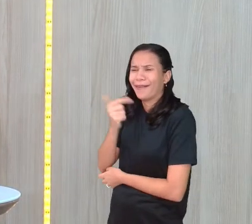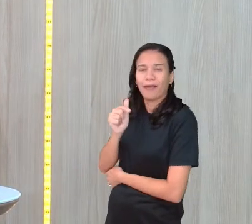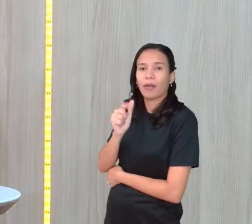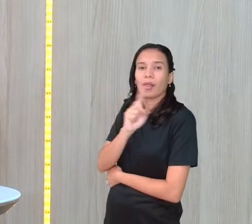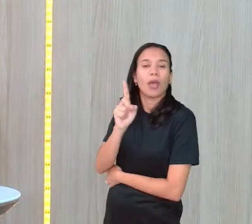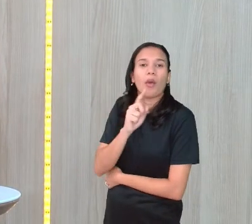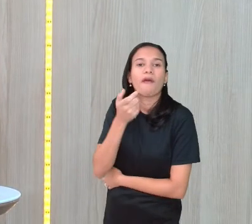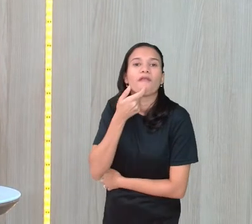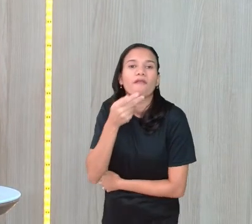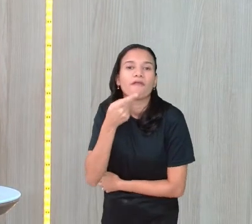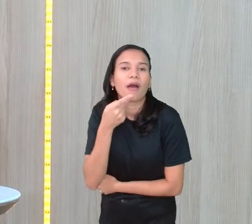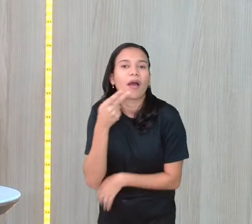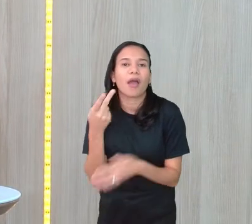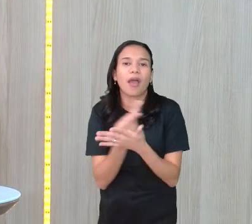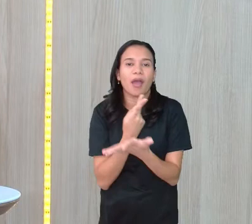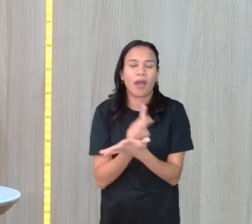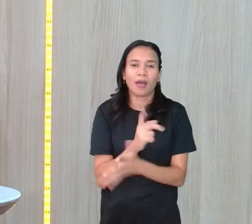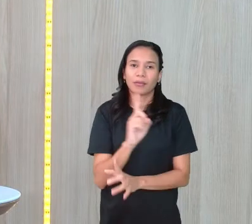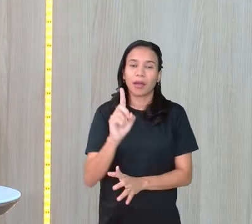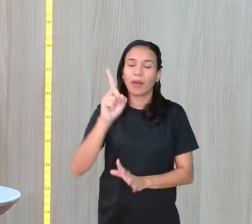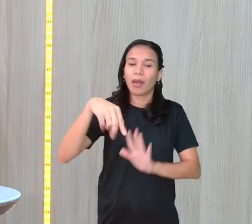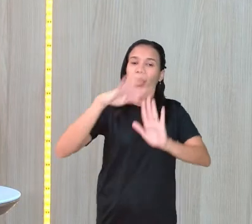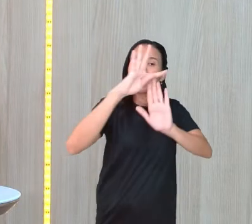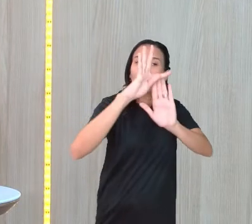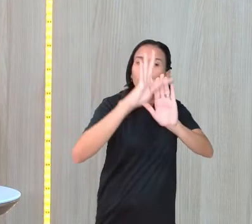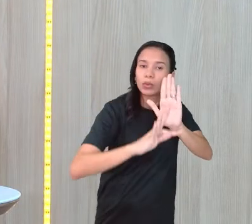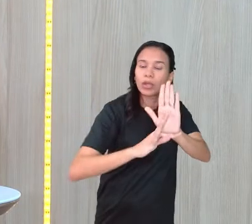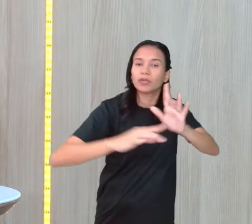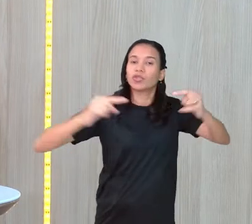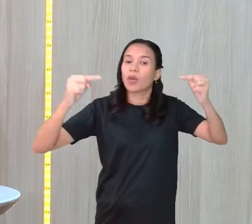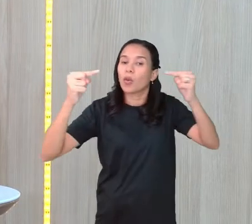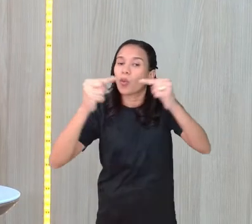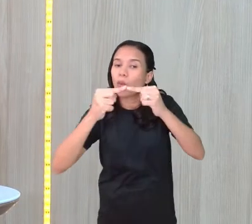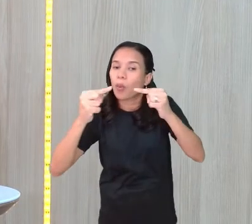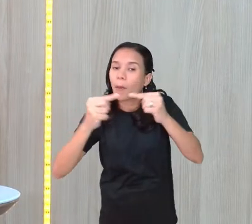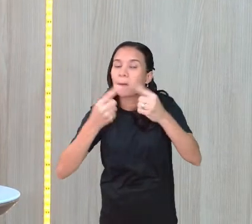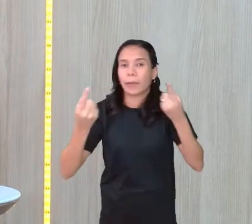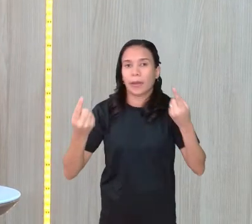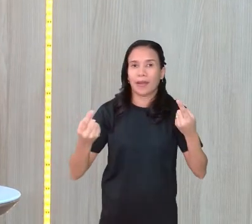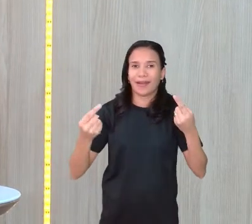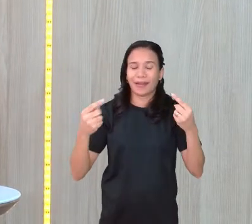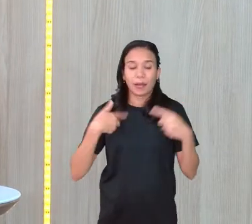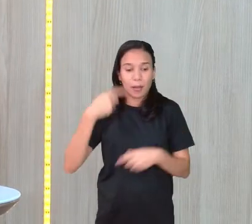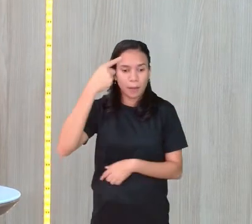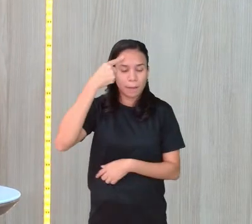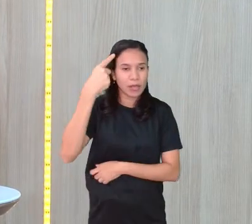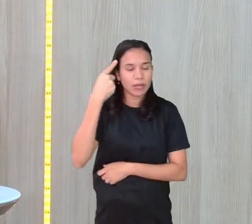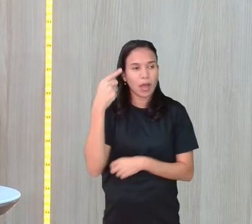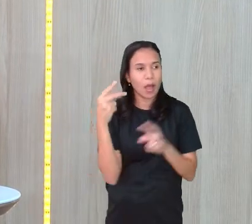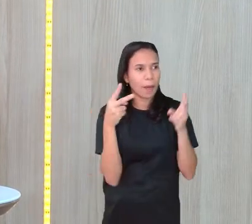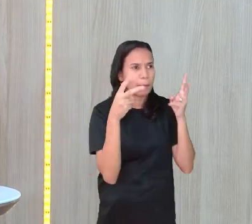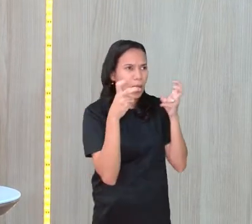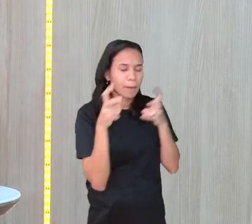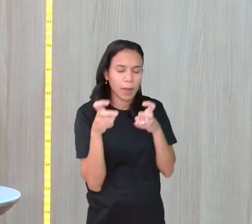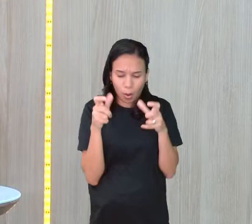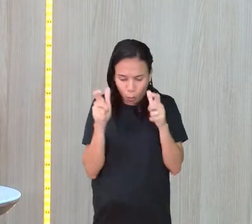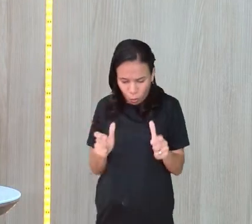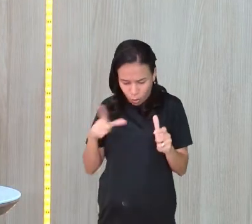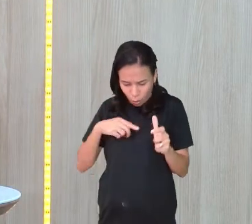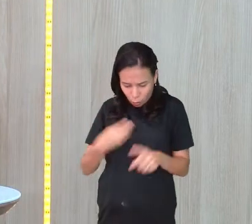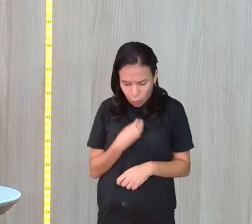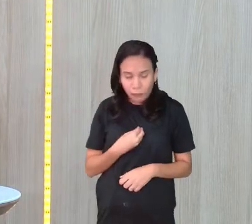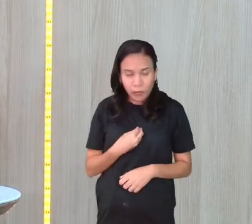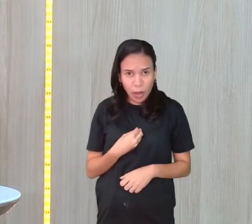gente? É a questão do texto adequado. Então, a gente tem que sempre olhar onde estamos e com